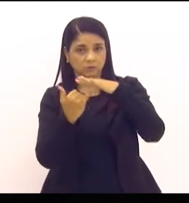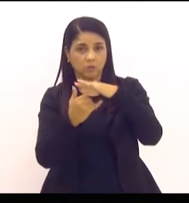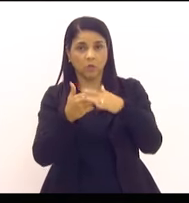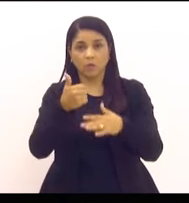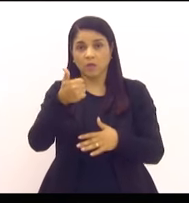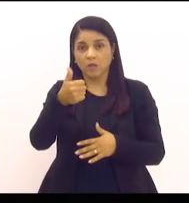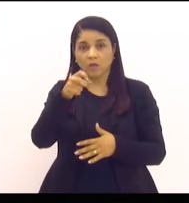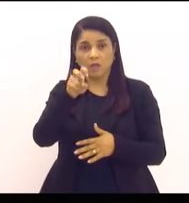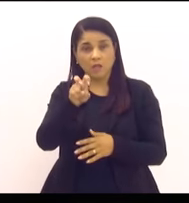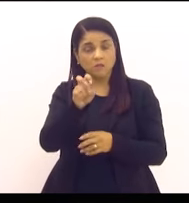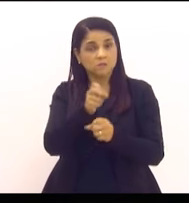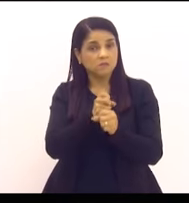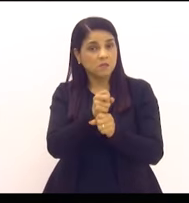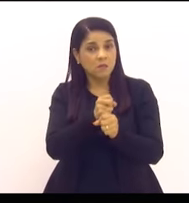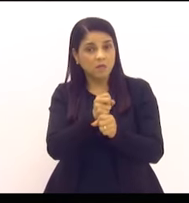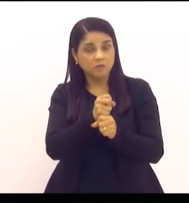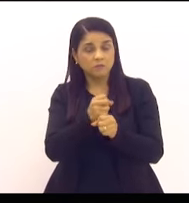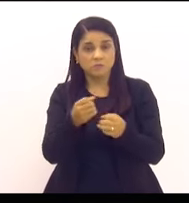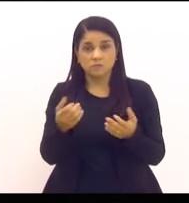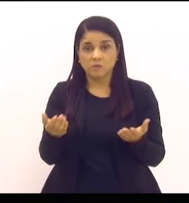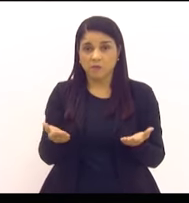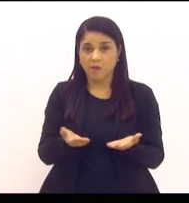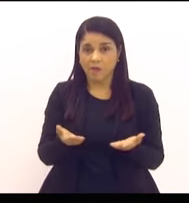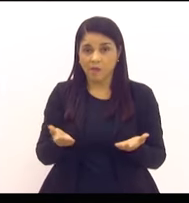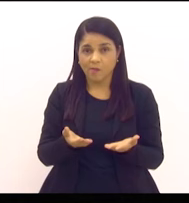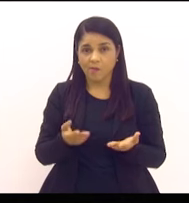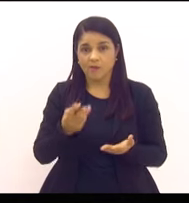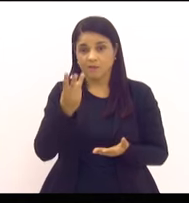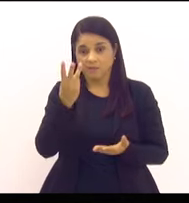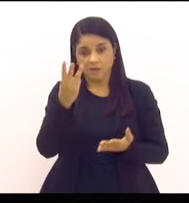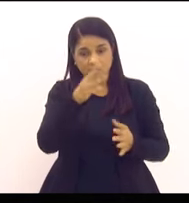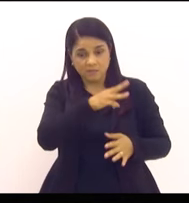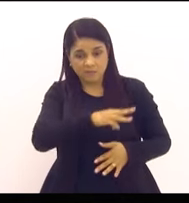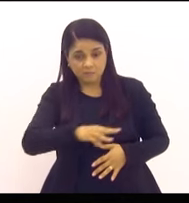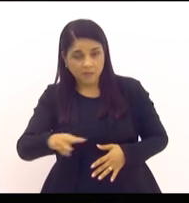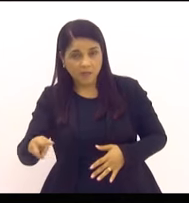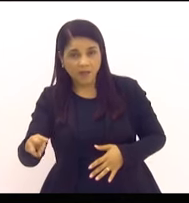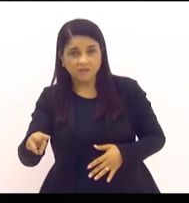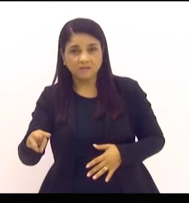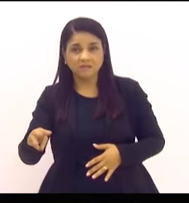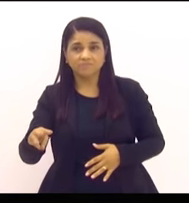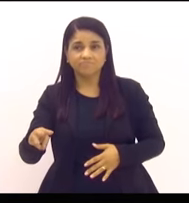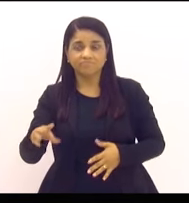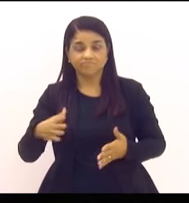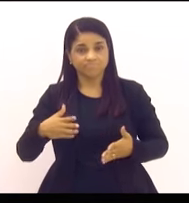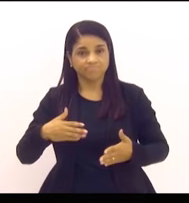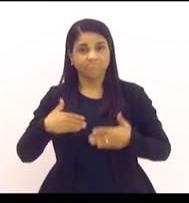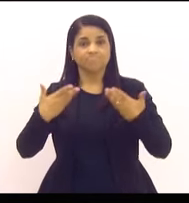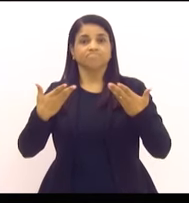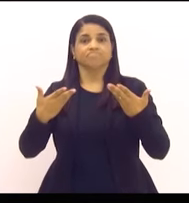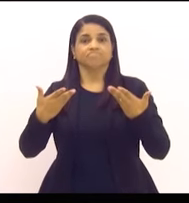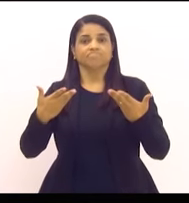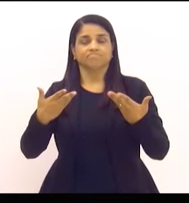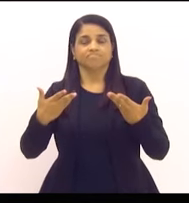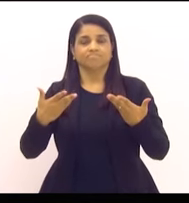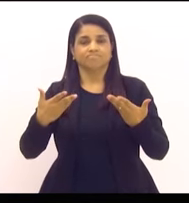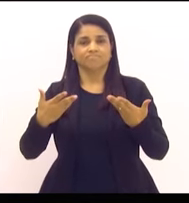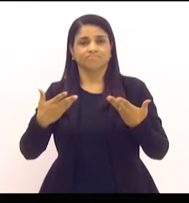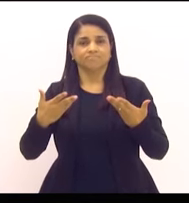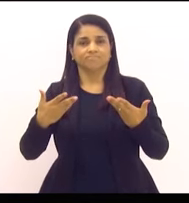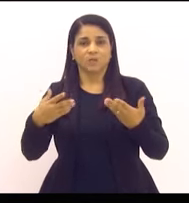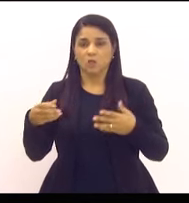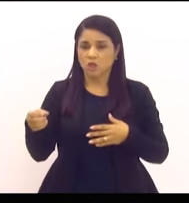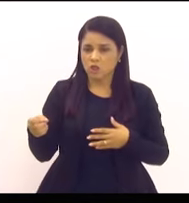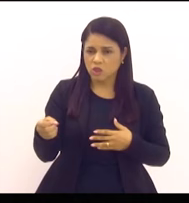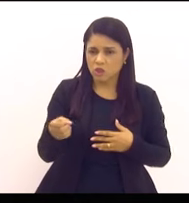15 anos. E agora, passadas três semanas, nós somos surpreendidos não com uma